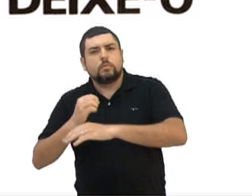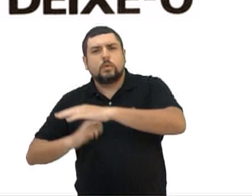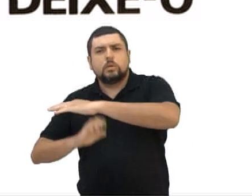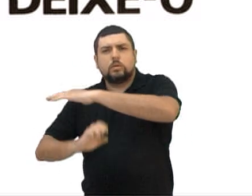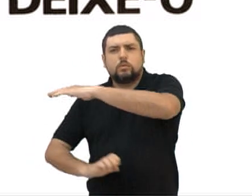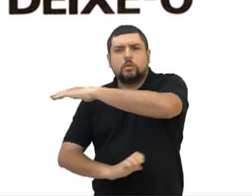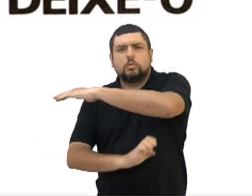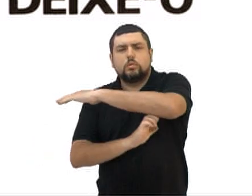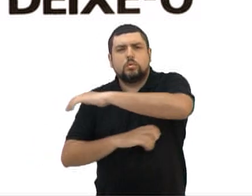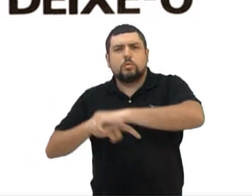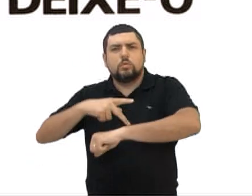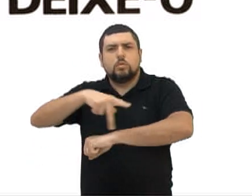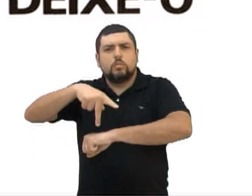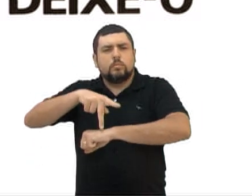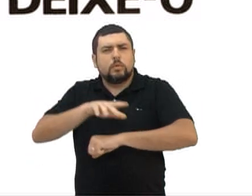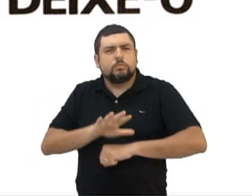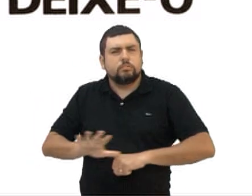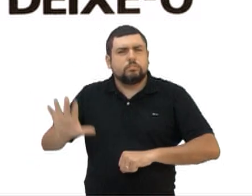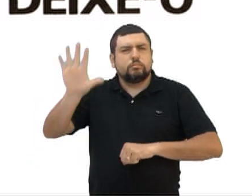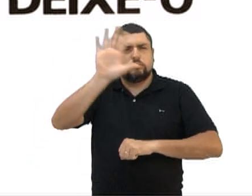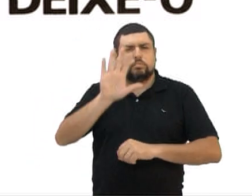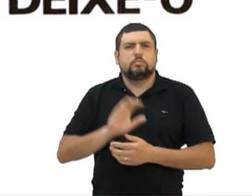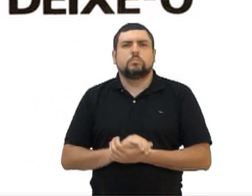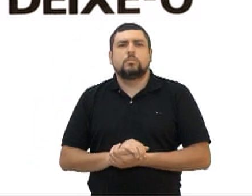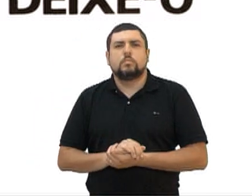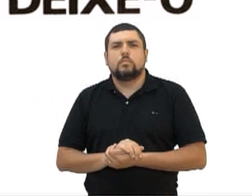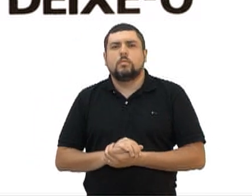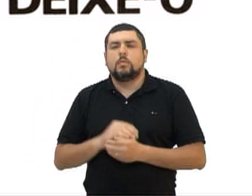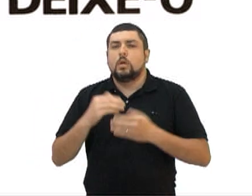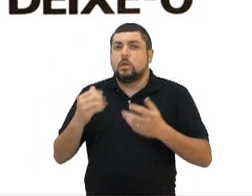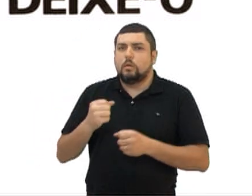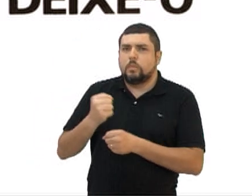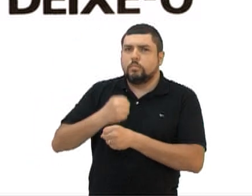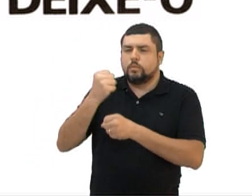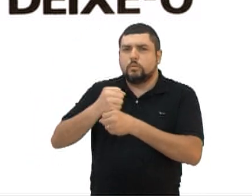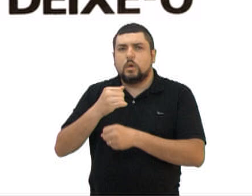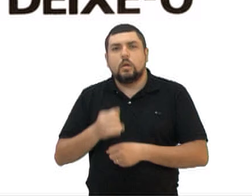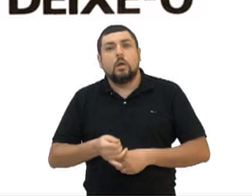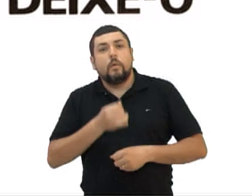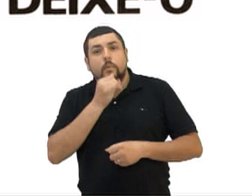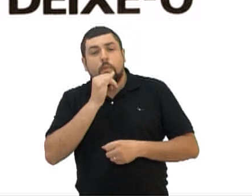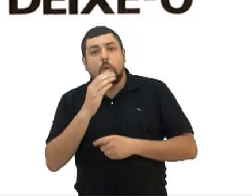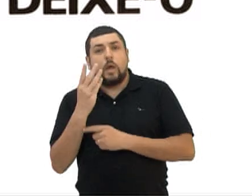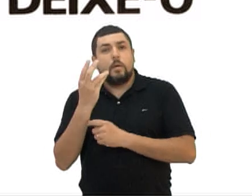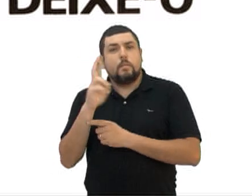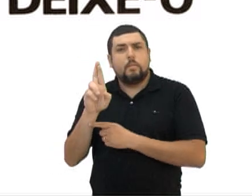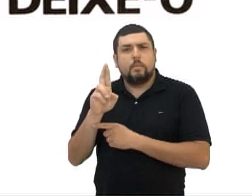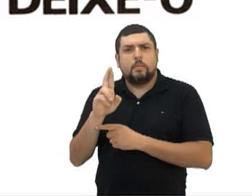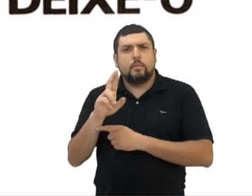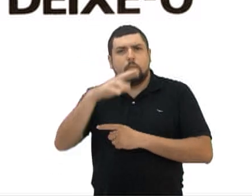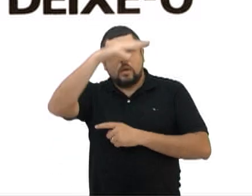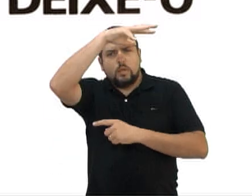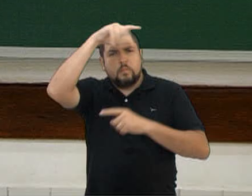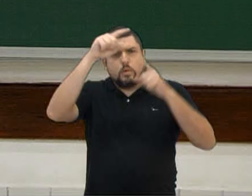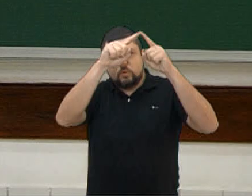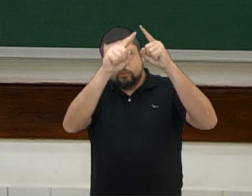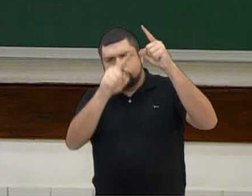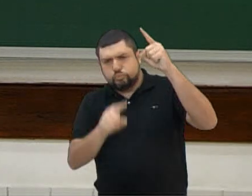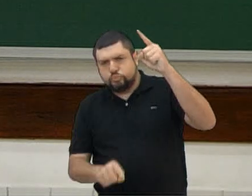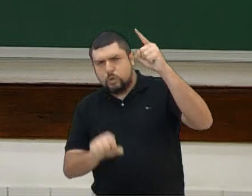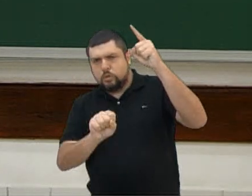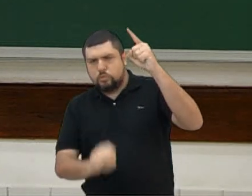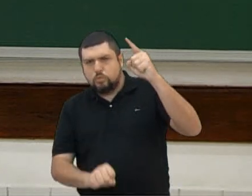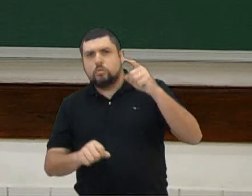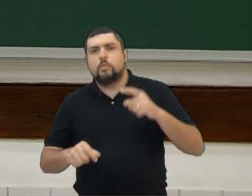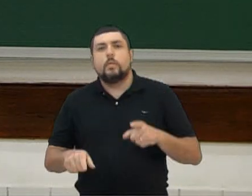no país inteiro. É desse período que é a construção, por exemplo, da Estrada Transamazônica e de um símbolo carioca muito importante,